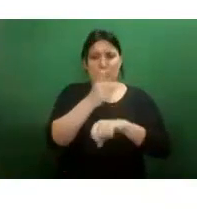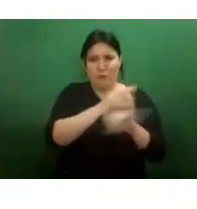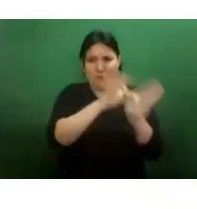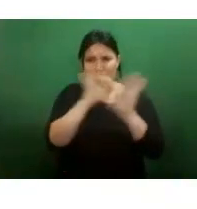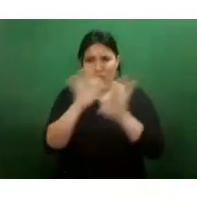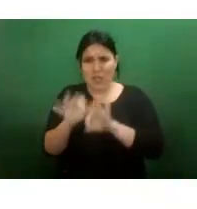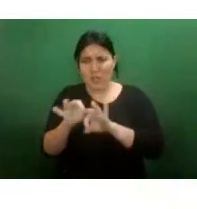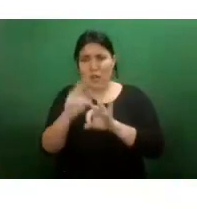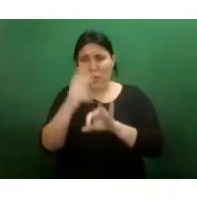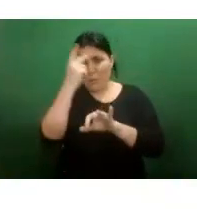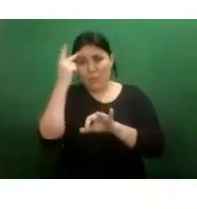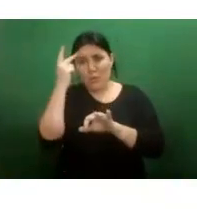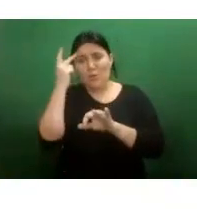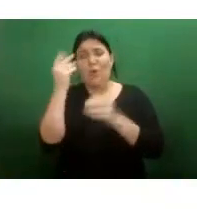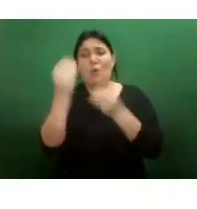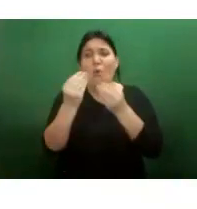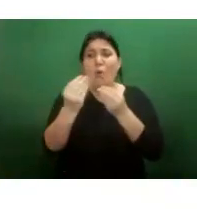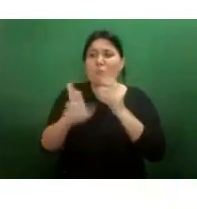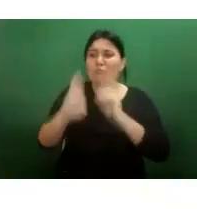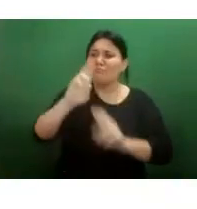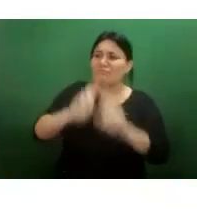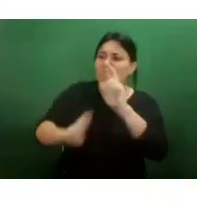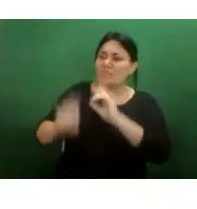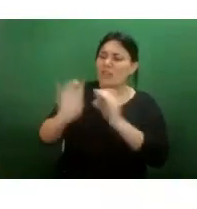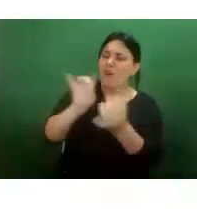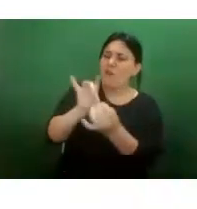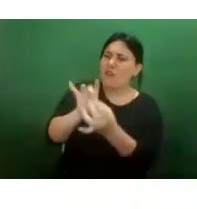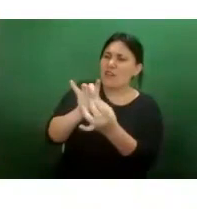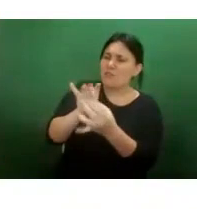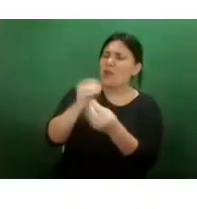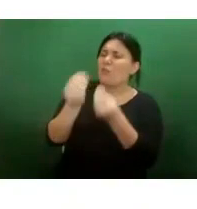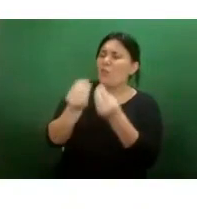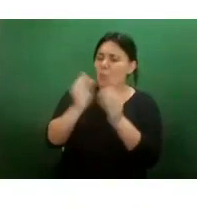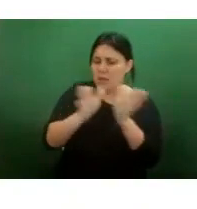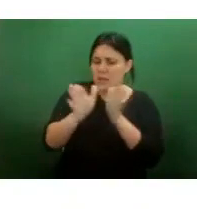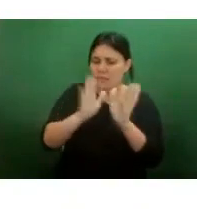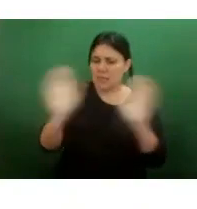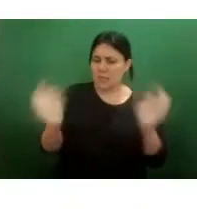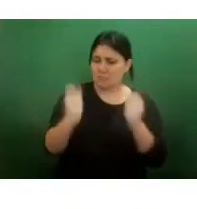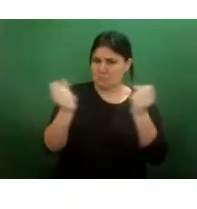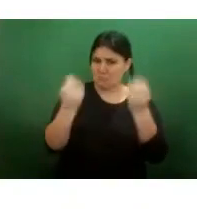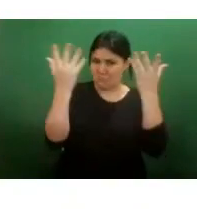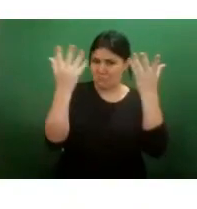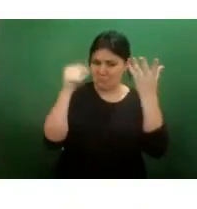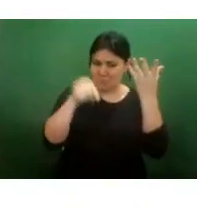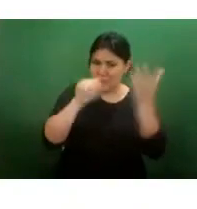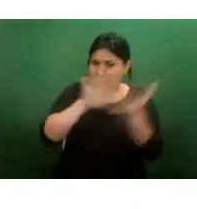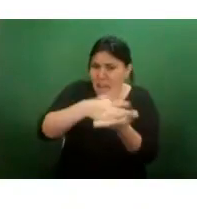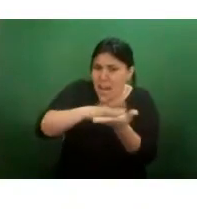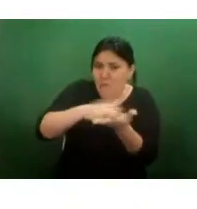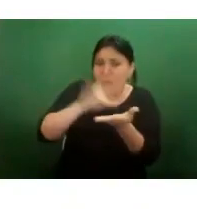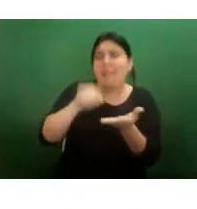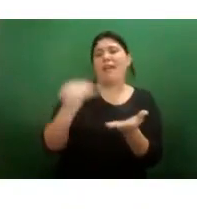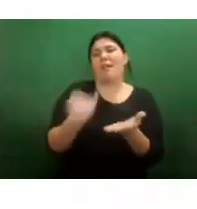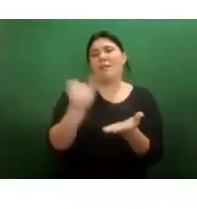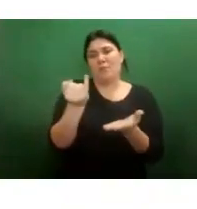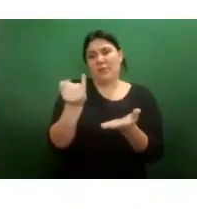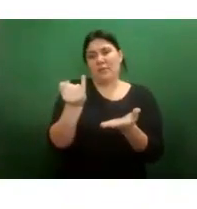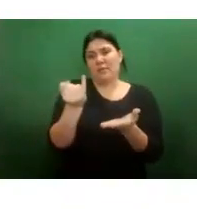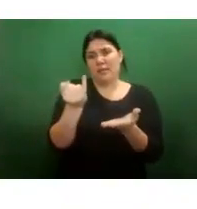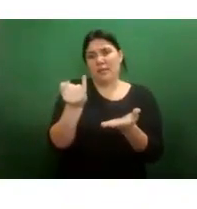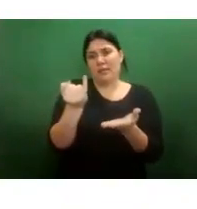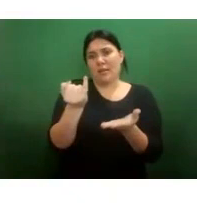das pessoas, o quanto a acessibilidade de um espetáculo como esse importa, e muito.